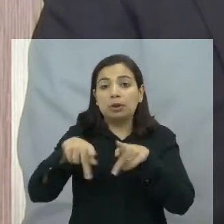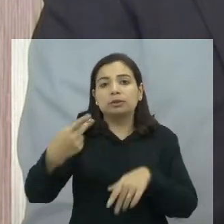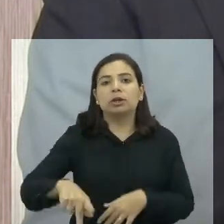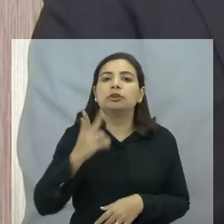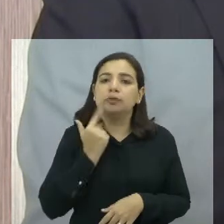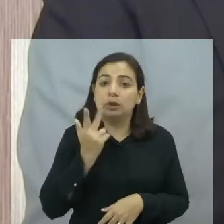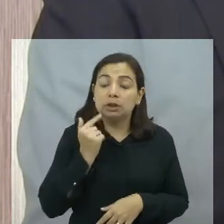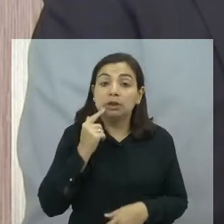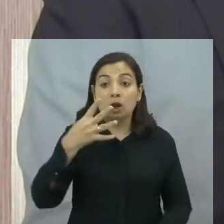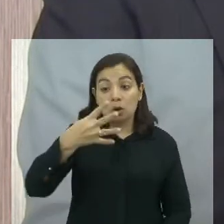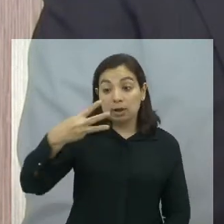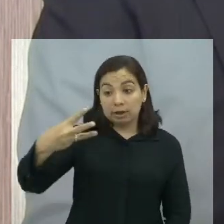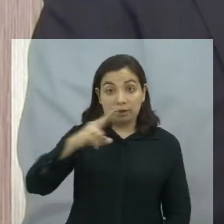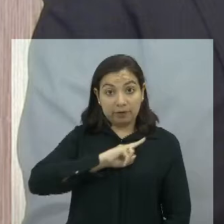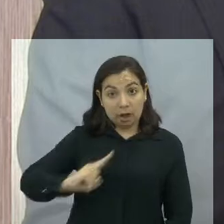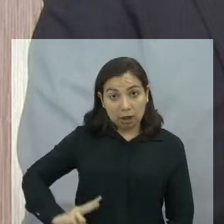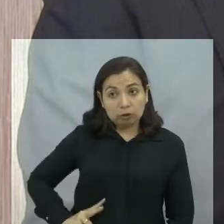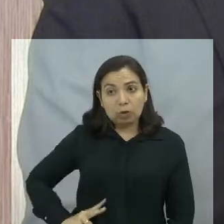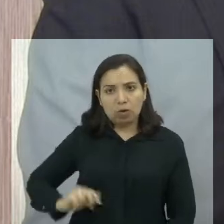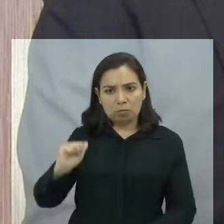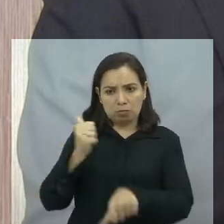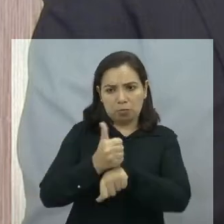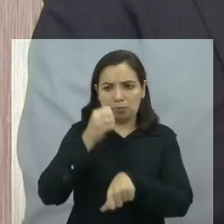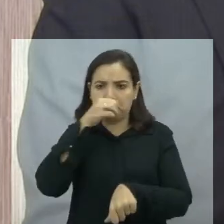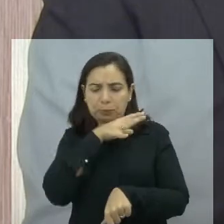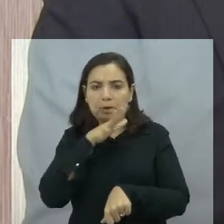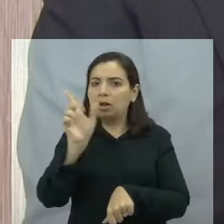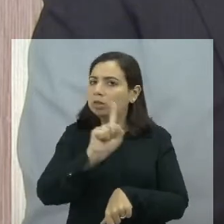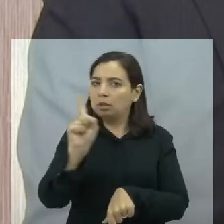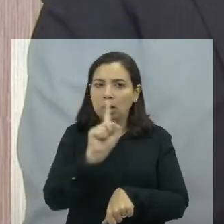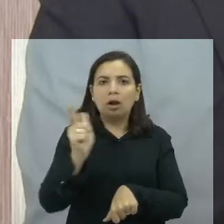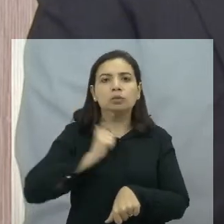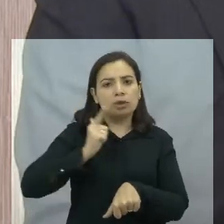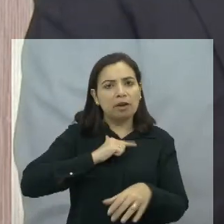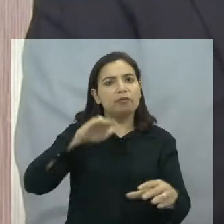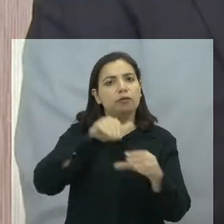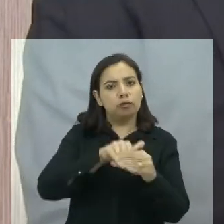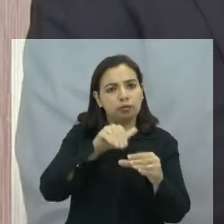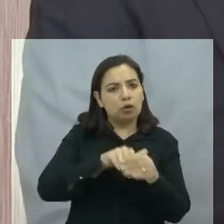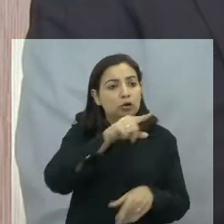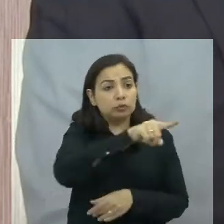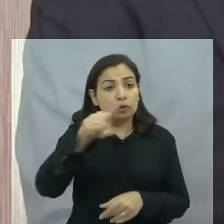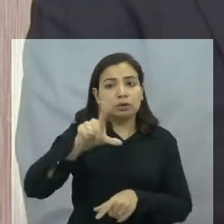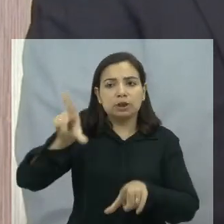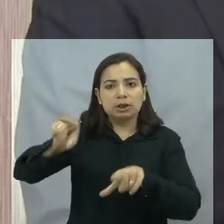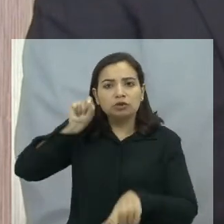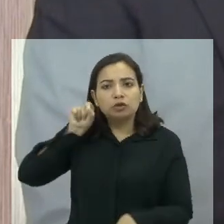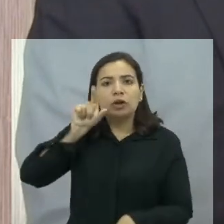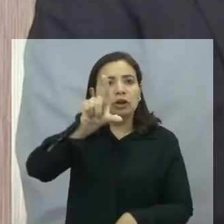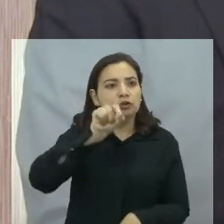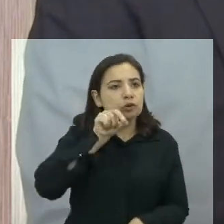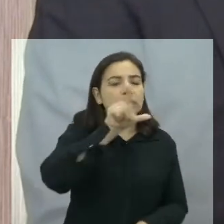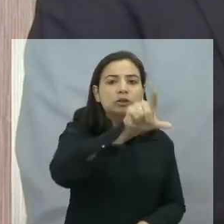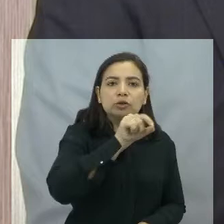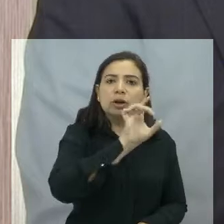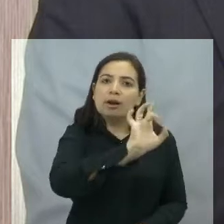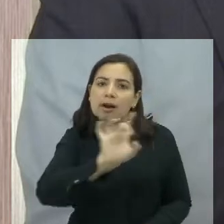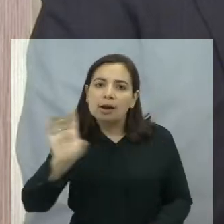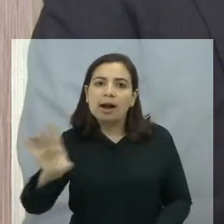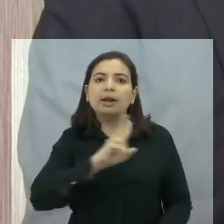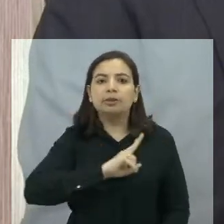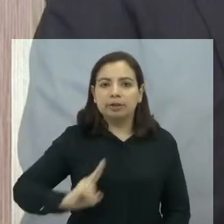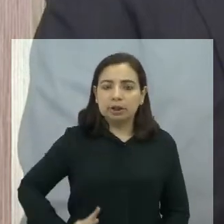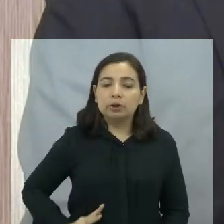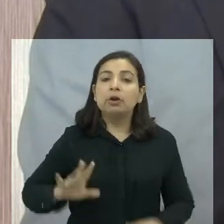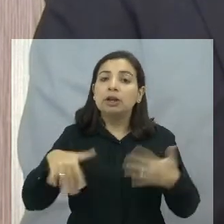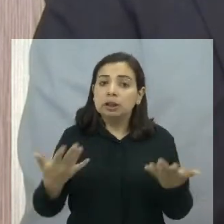estão foram eleitos pela vontade do povo desta cidade. Tem o dever de representá-los